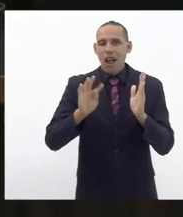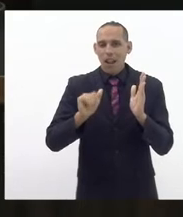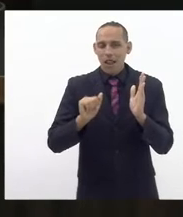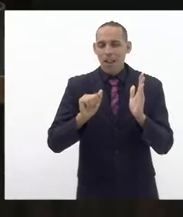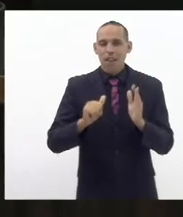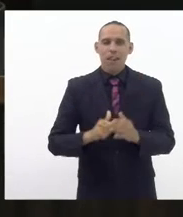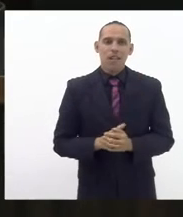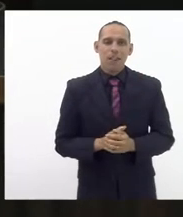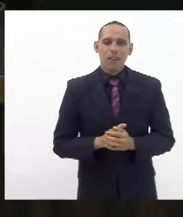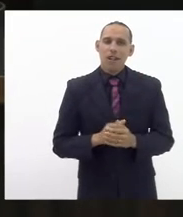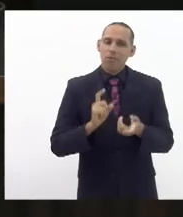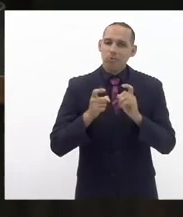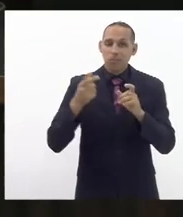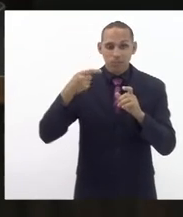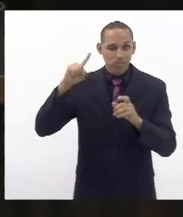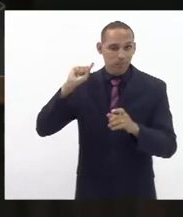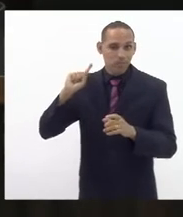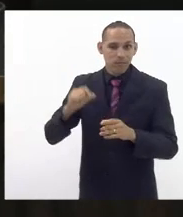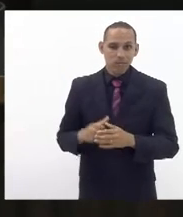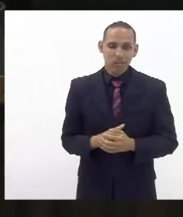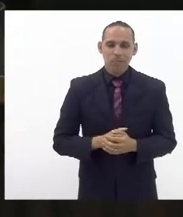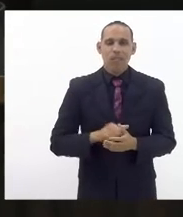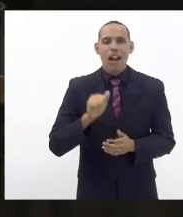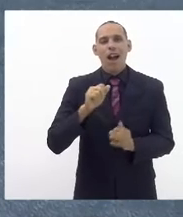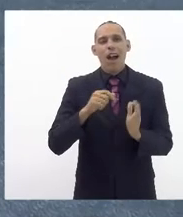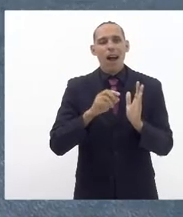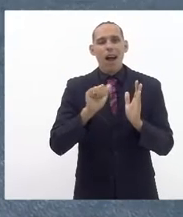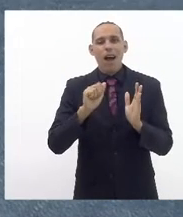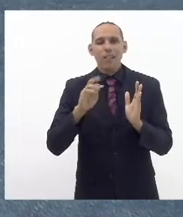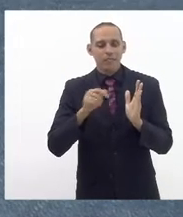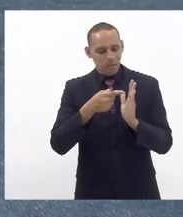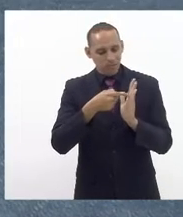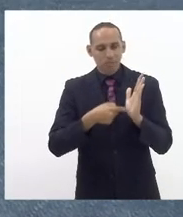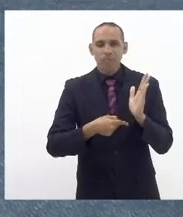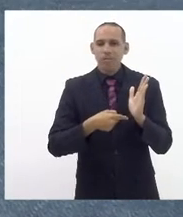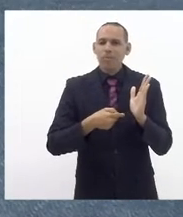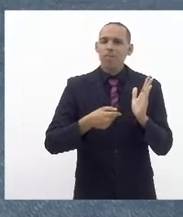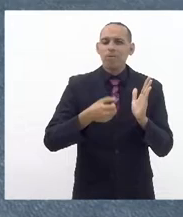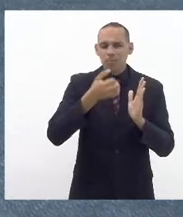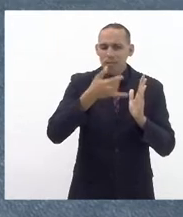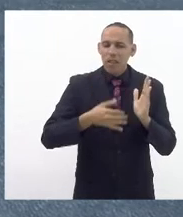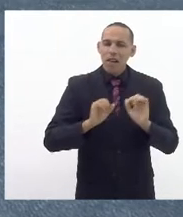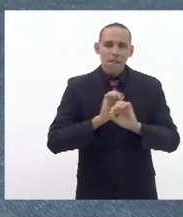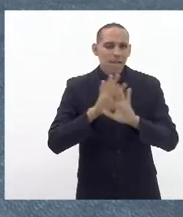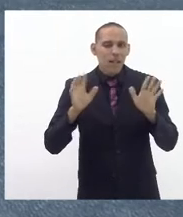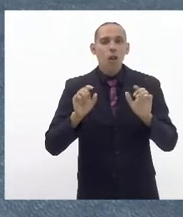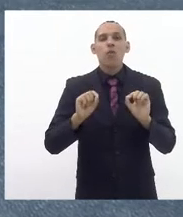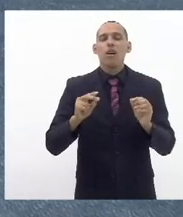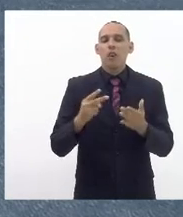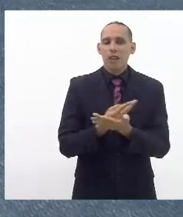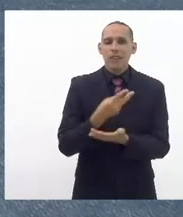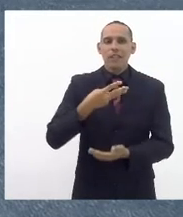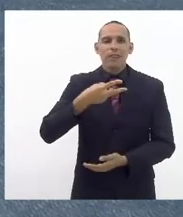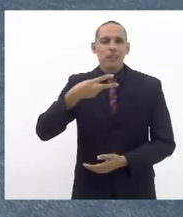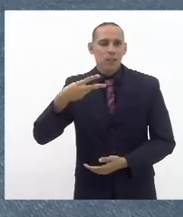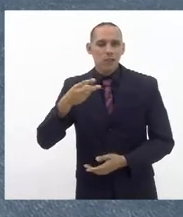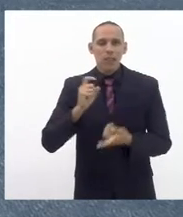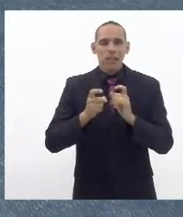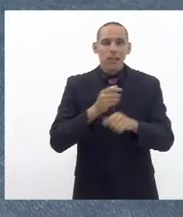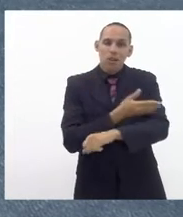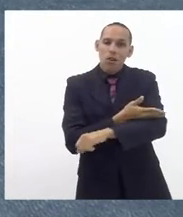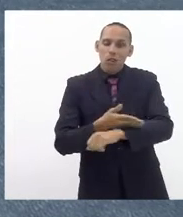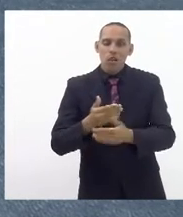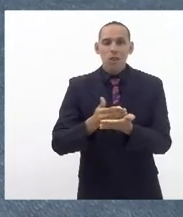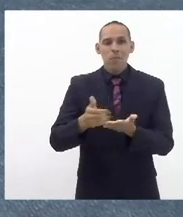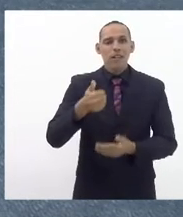ata da sessão anterior. A ata reflete com exatidão o ocorrido na 32ª sessão ordinária, que,